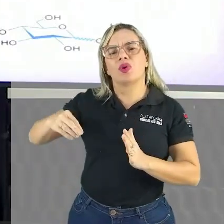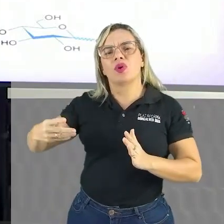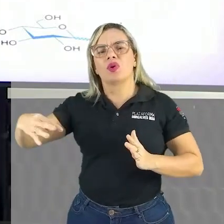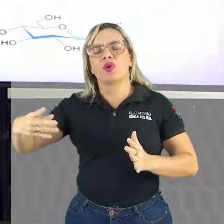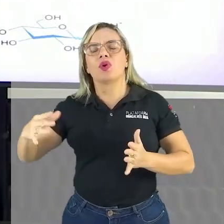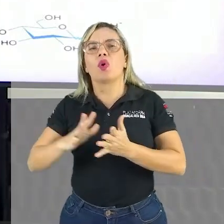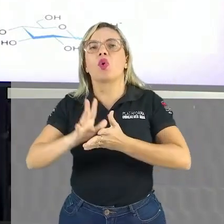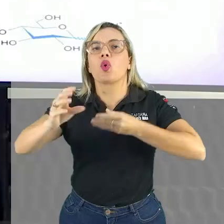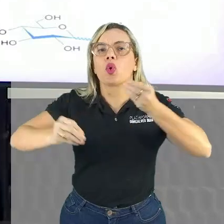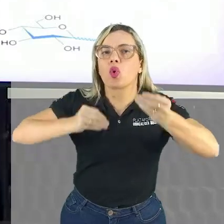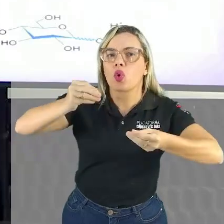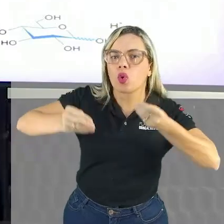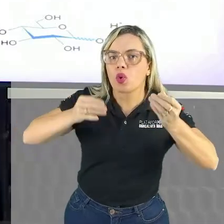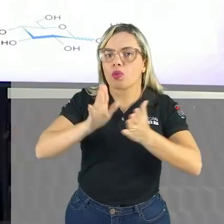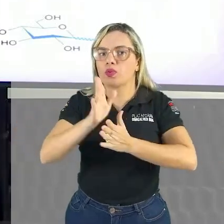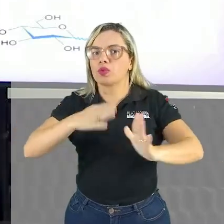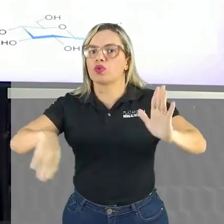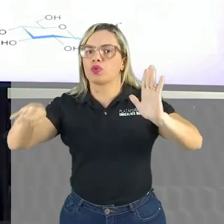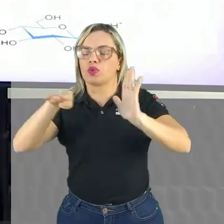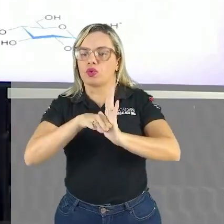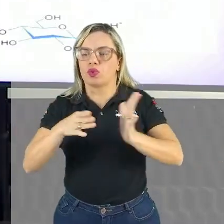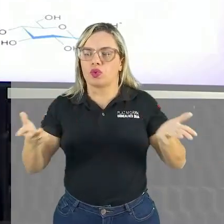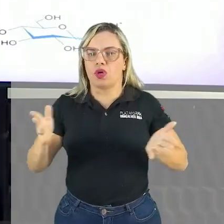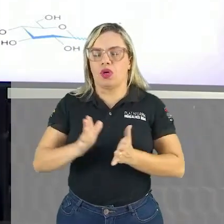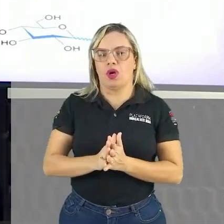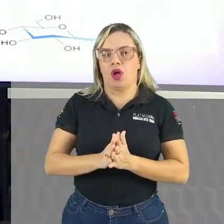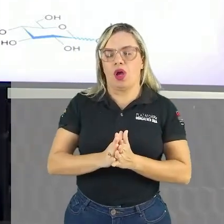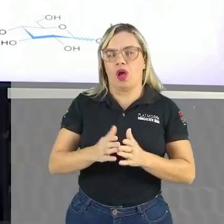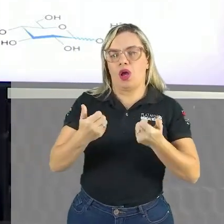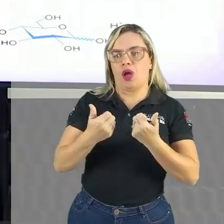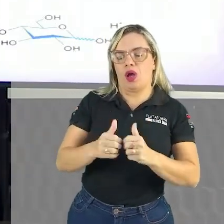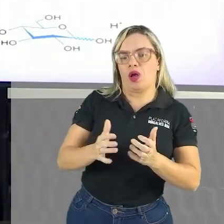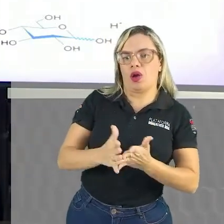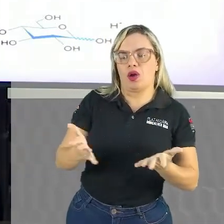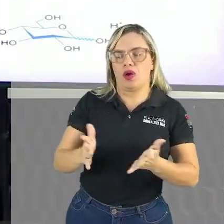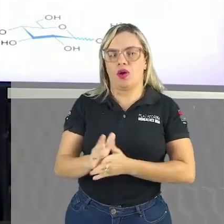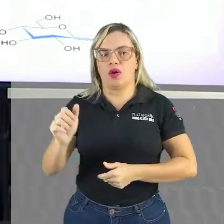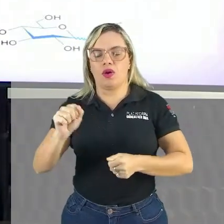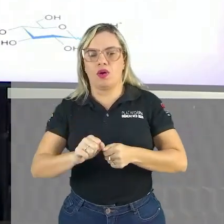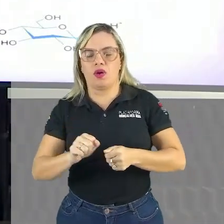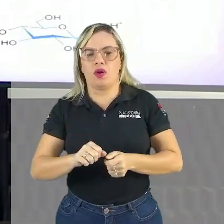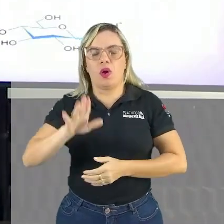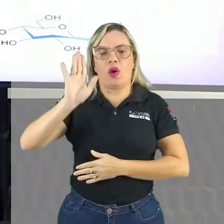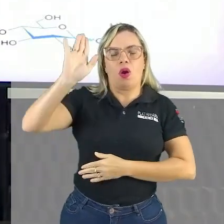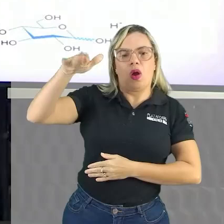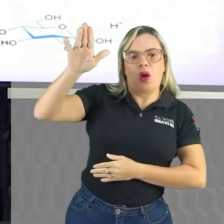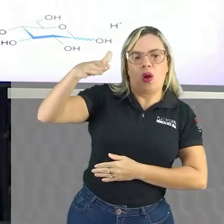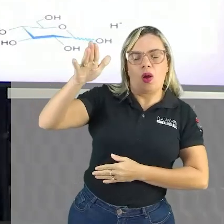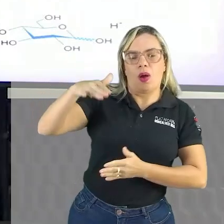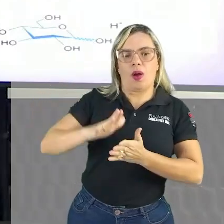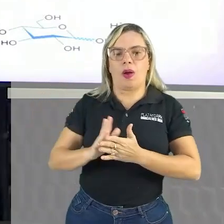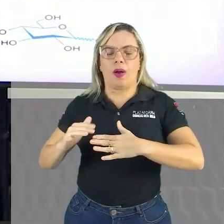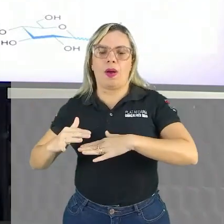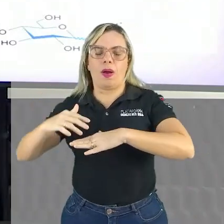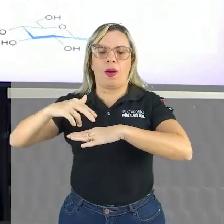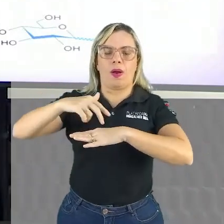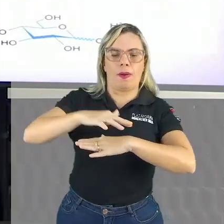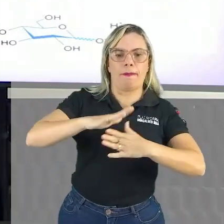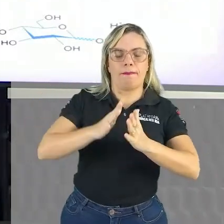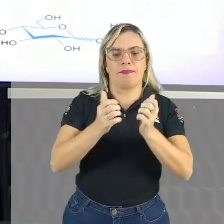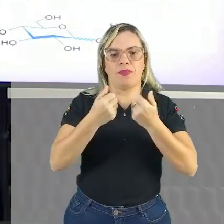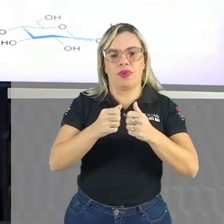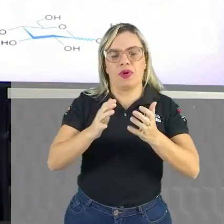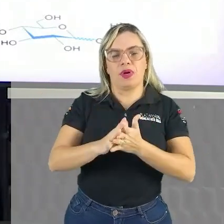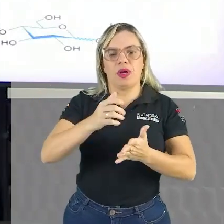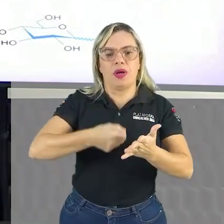escola. Daniel, eu cheguei lá no ponto de ônibus, fiz o sinal, entrei no ônibus, paguei a passagem.